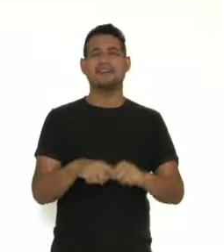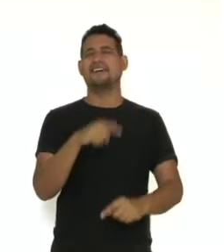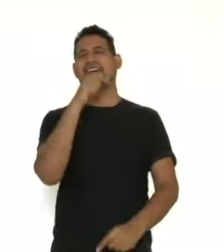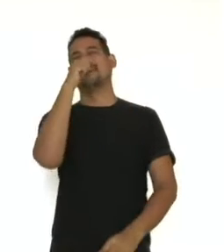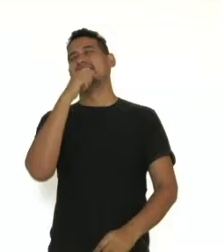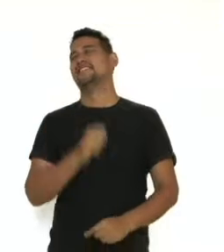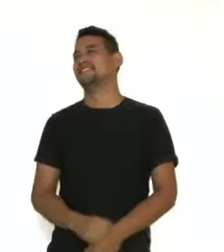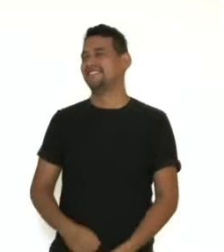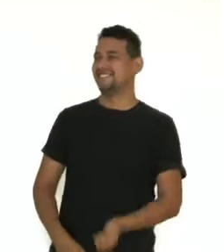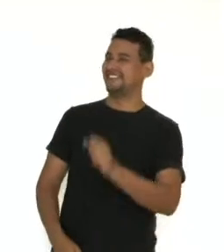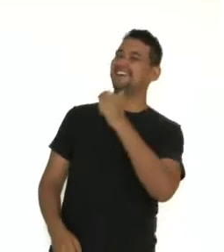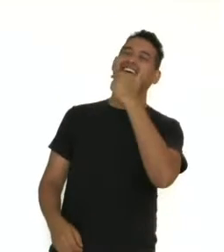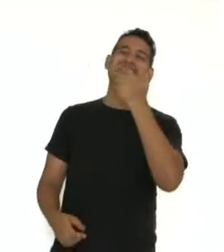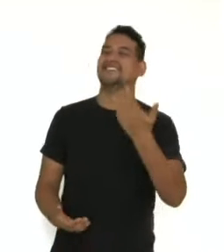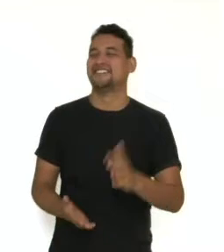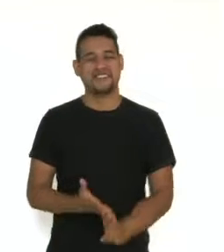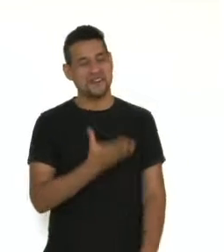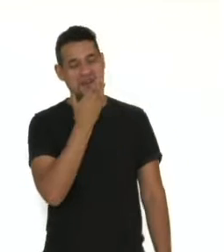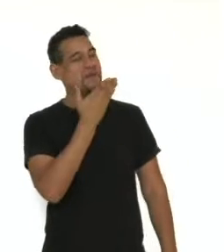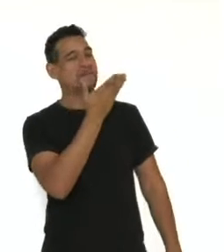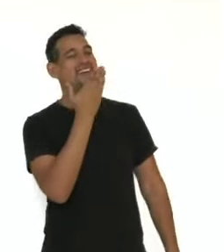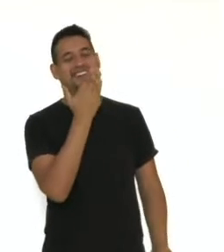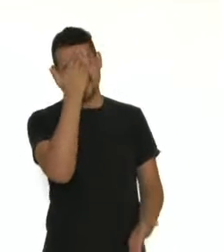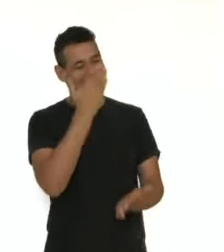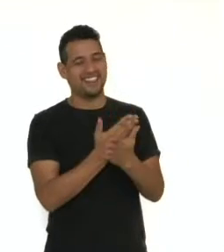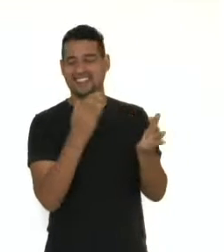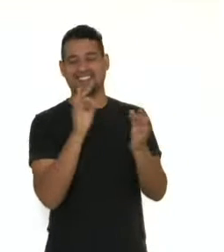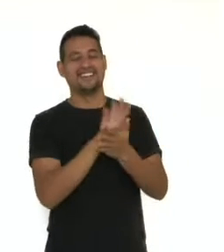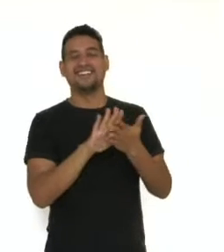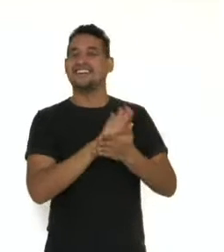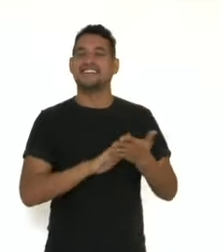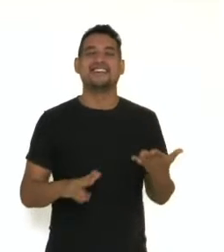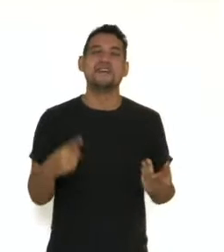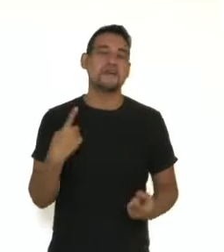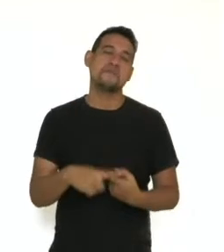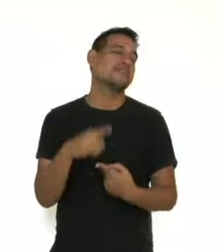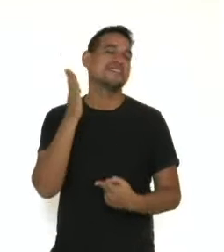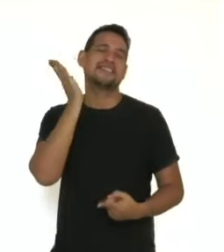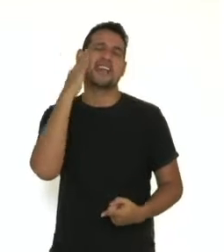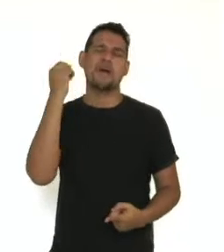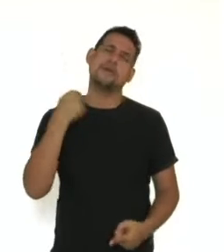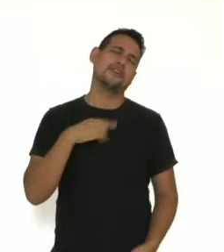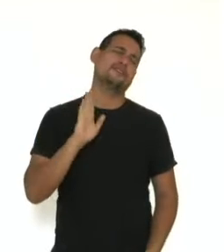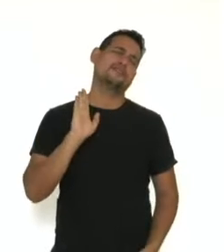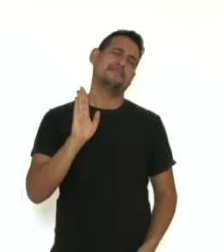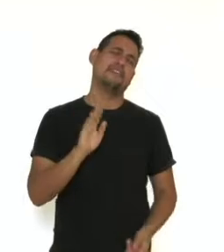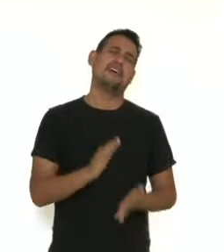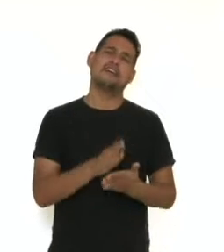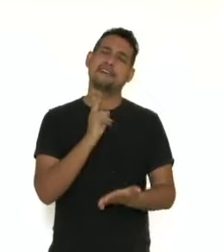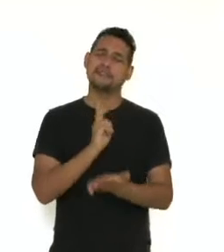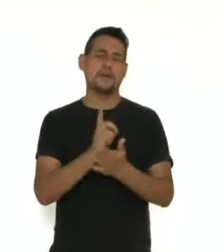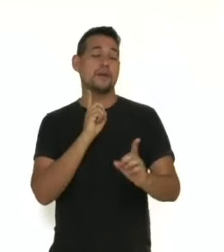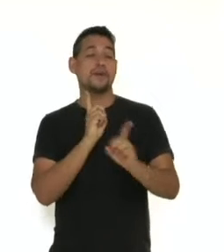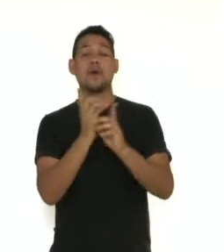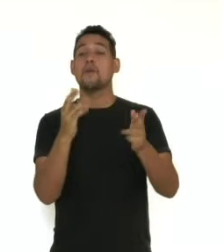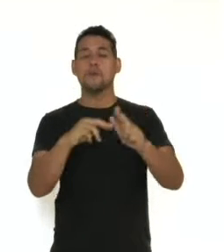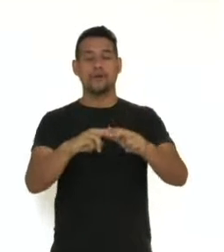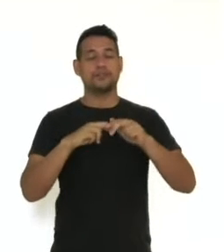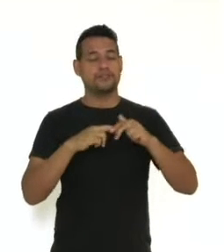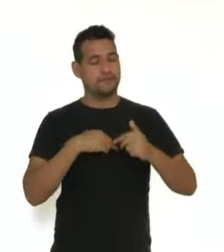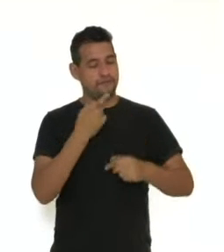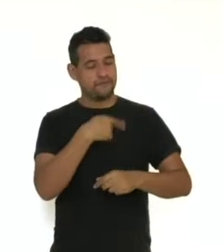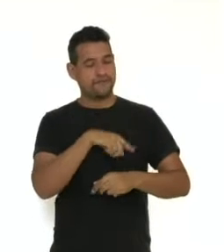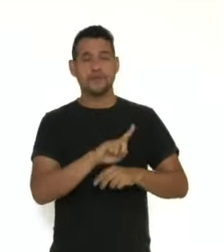ria, os homens são assim, não acreditam em nada, pois saiba que eu fui e que ela adivinhou o motivo da